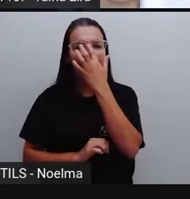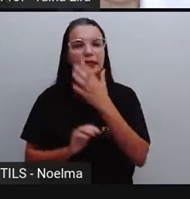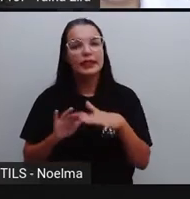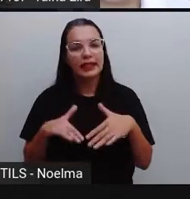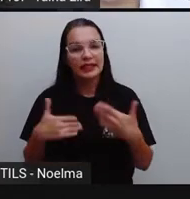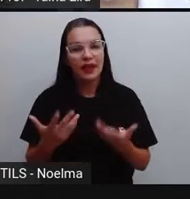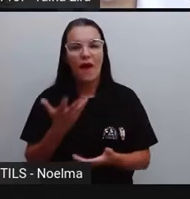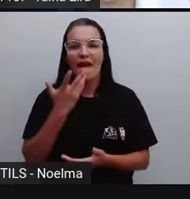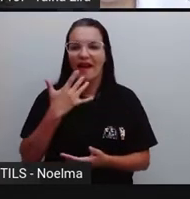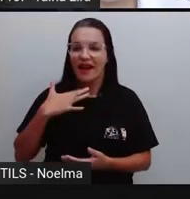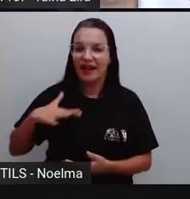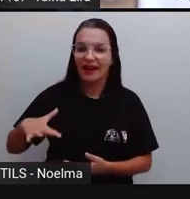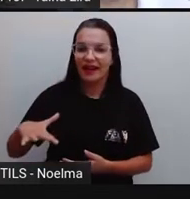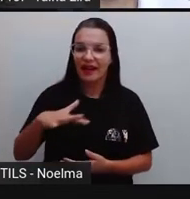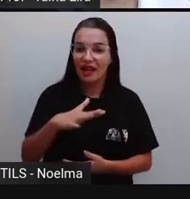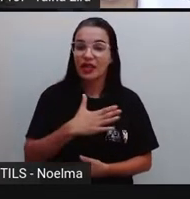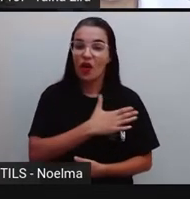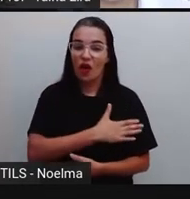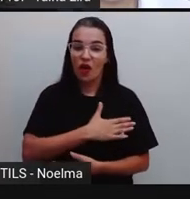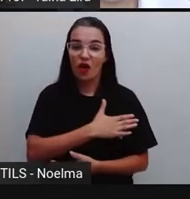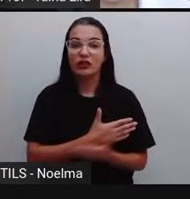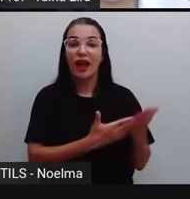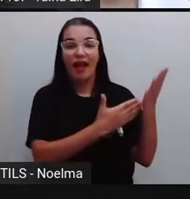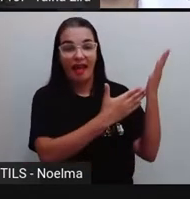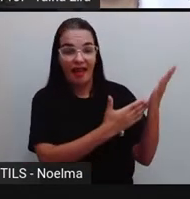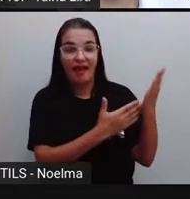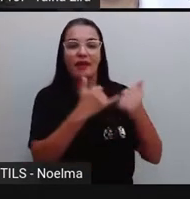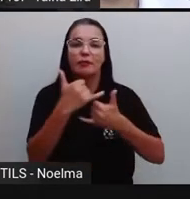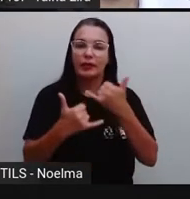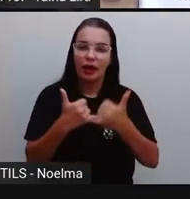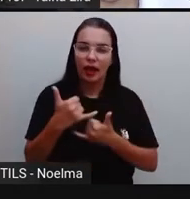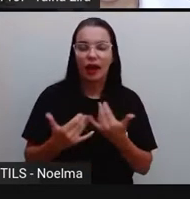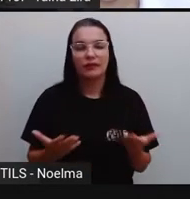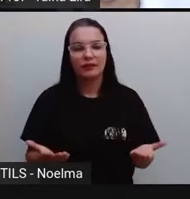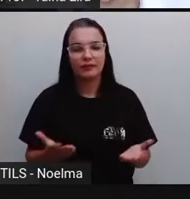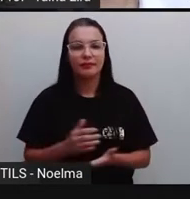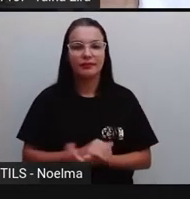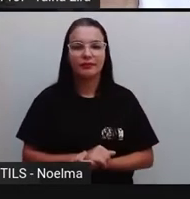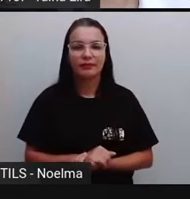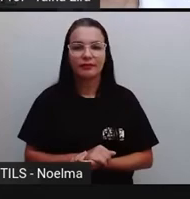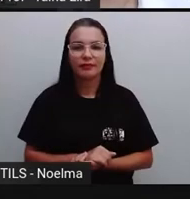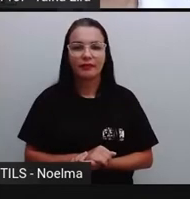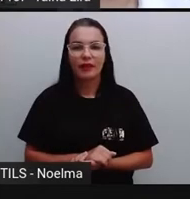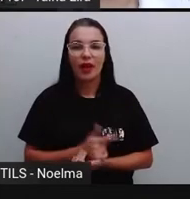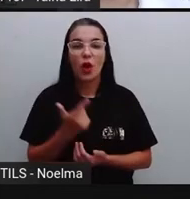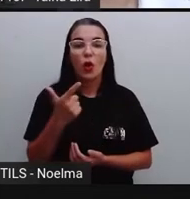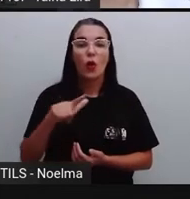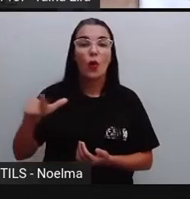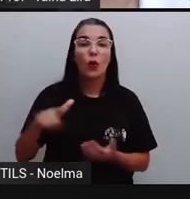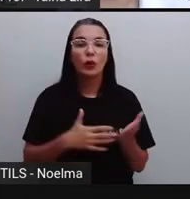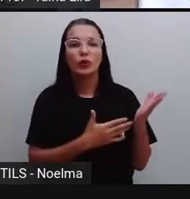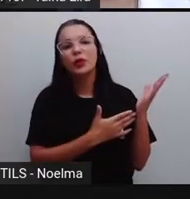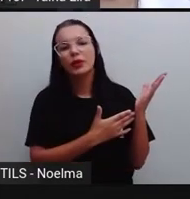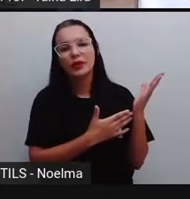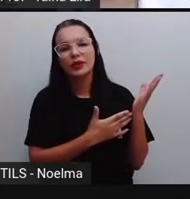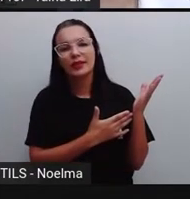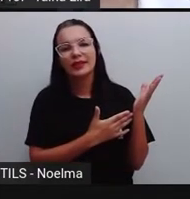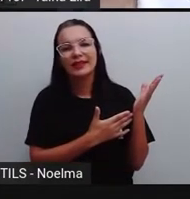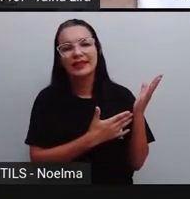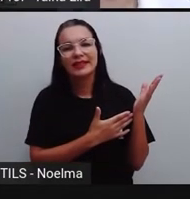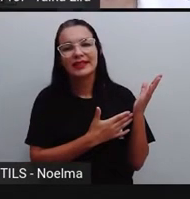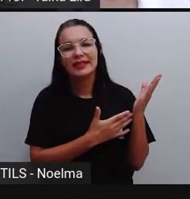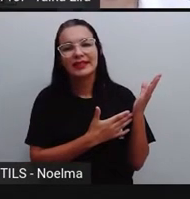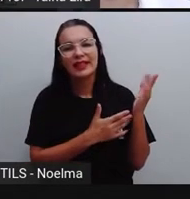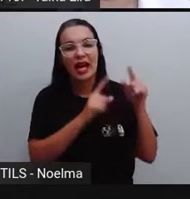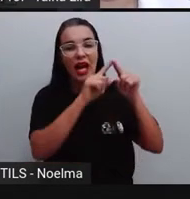Para as crianças que gostam, né, desse brinquedo, tá bom? Agora olha lá. E esse daqui, e esse cartaz